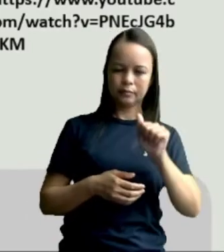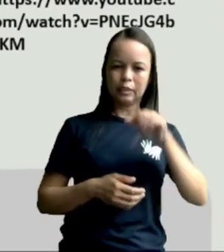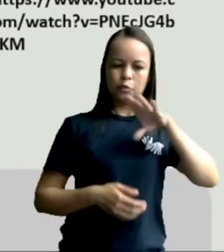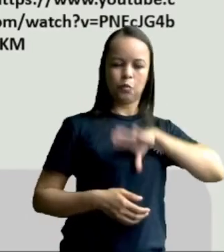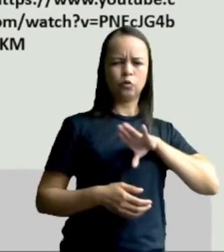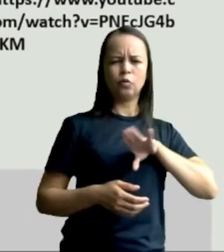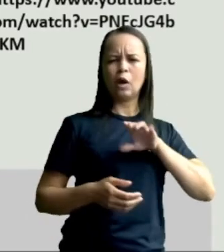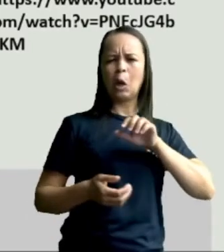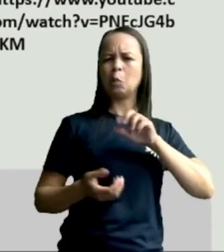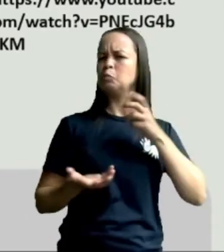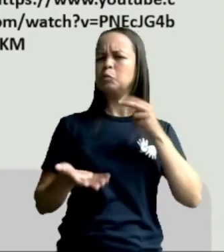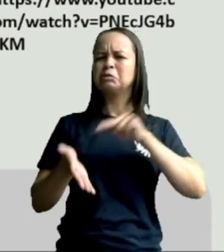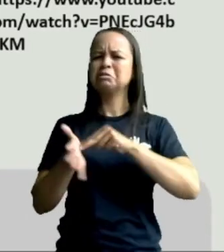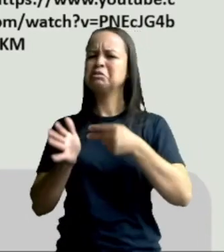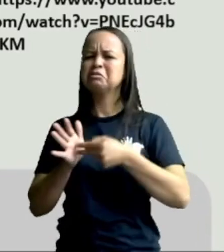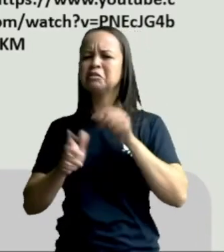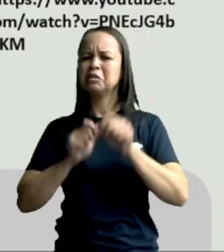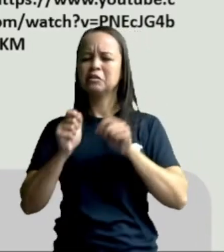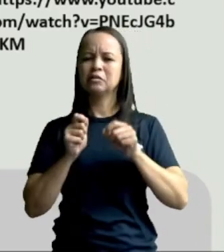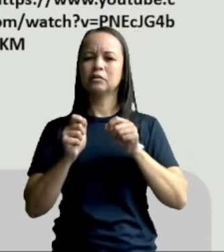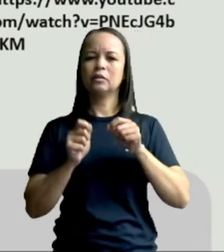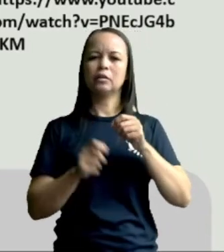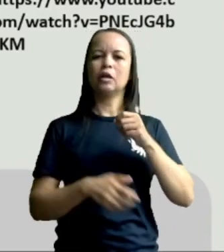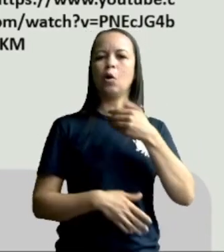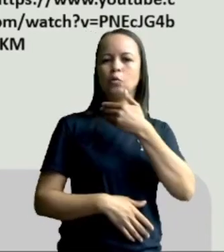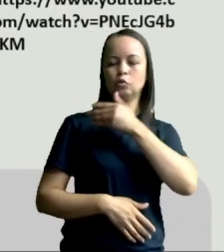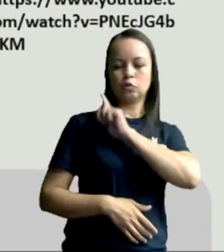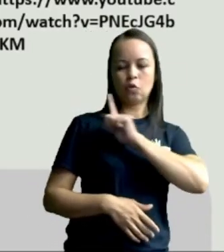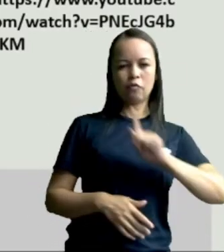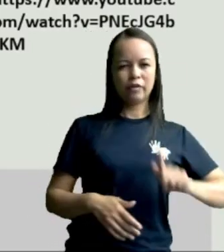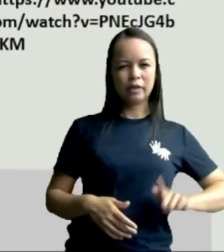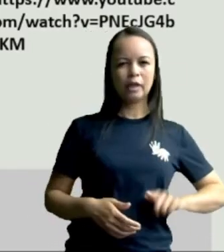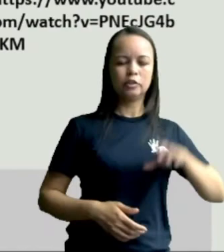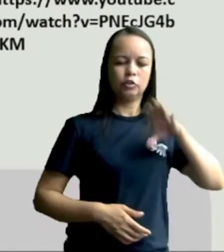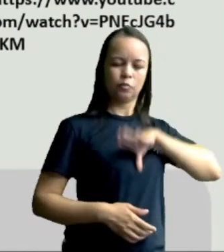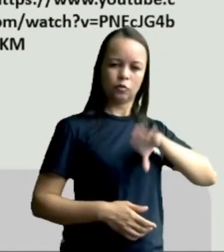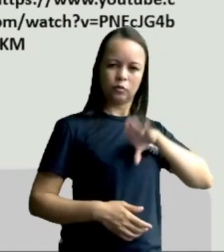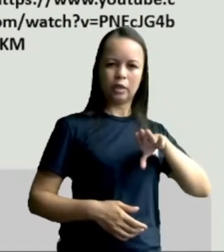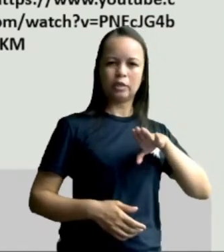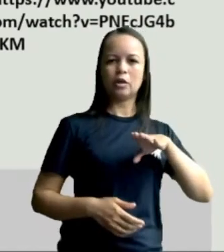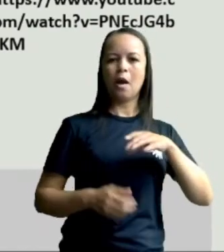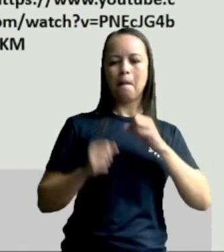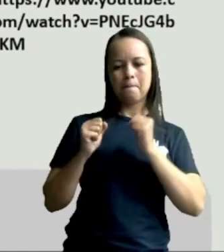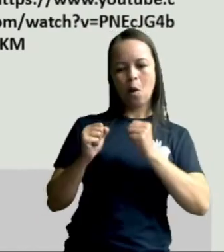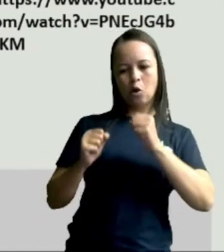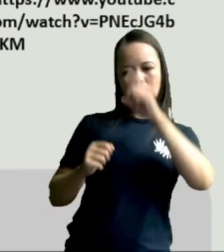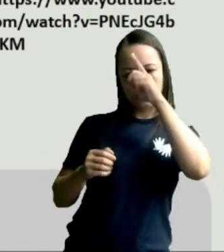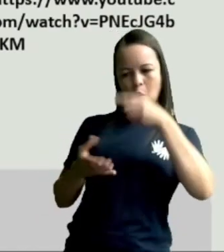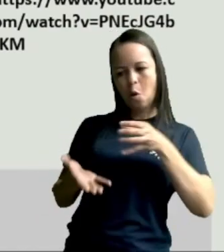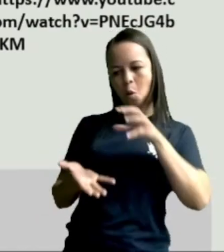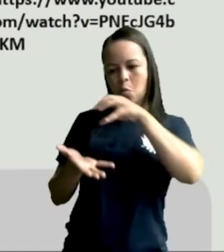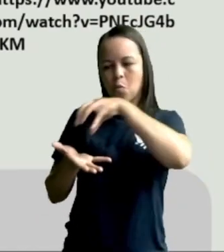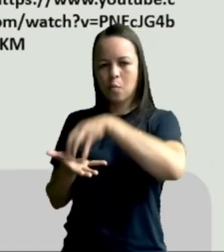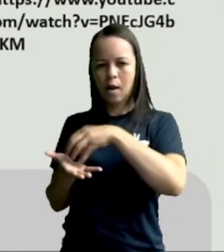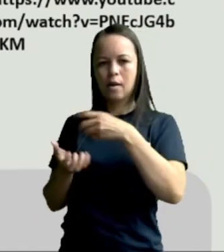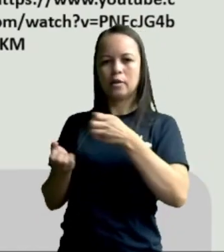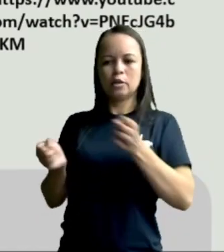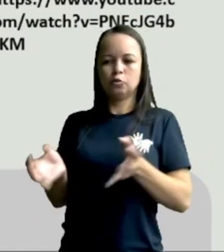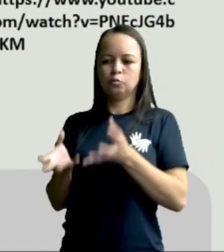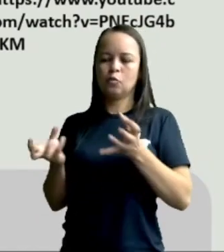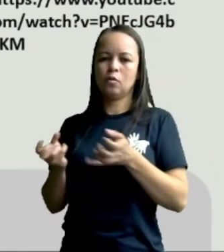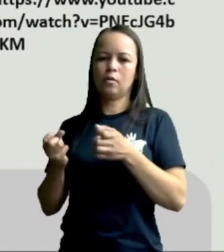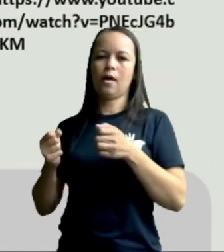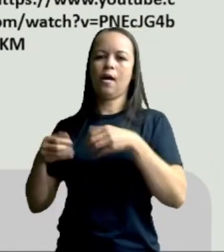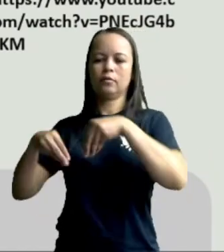significa? Significa que os governantes de Portugal podiam ocupar e explorar as